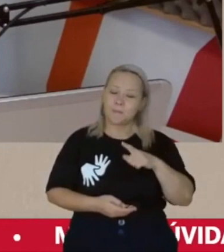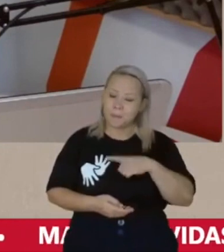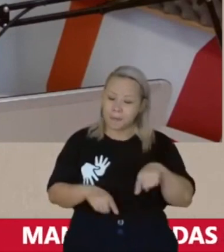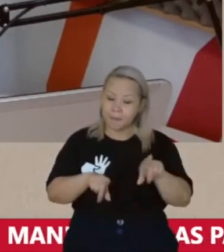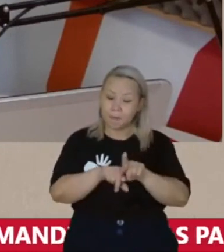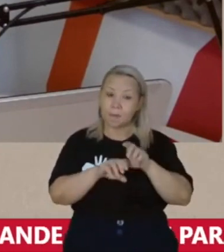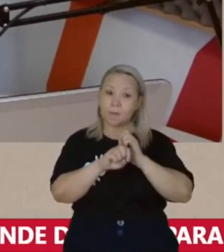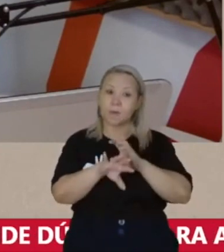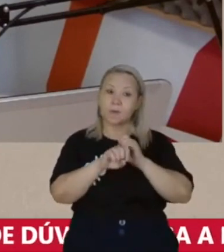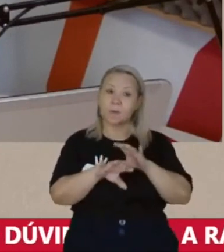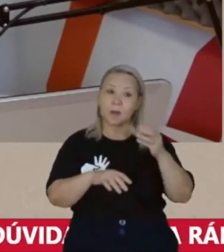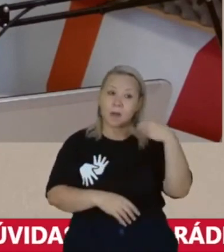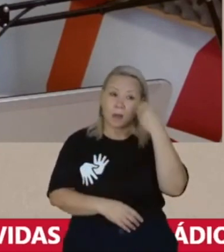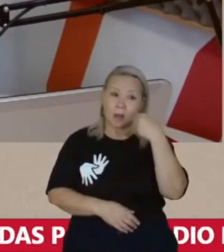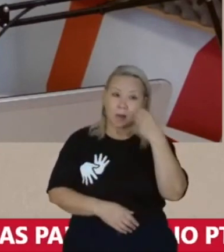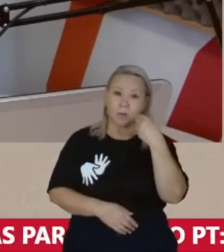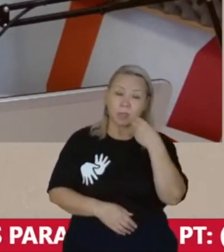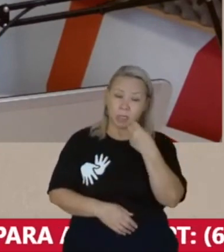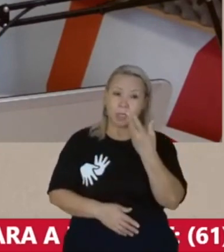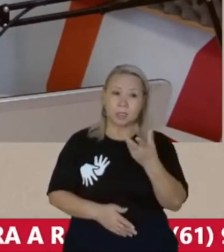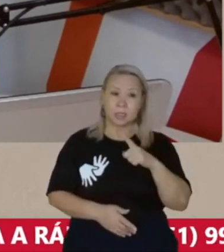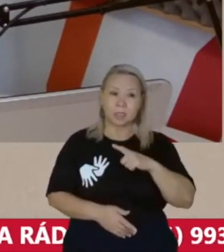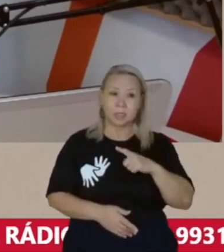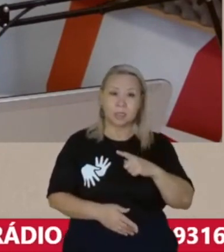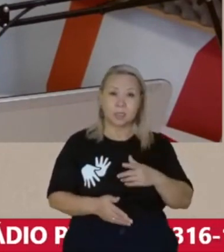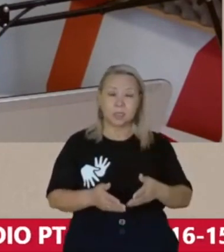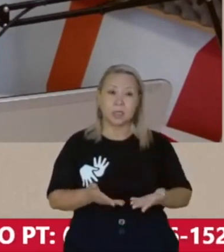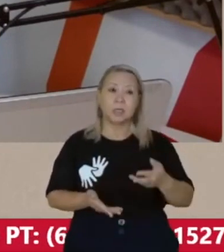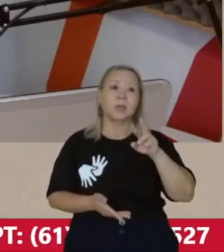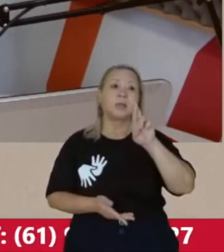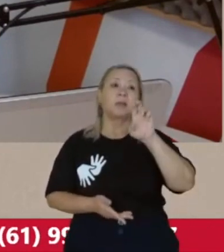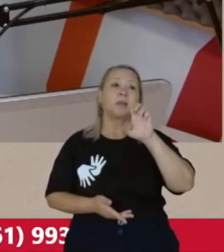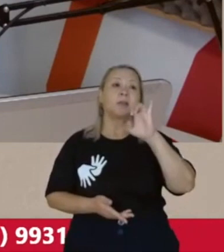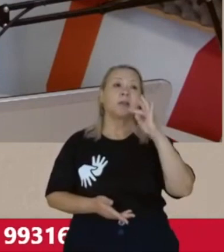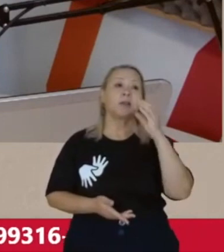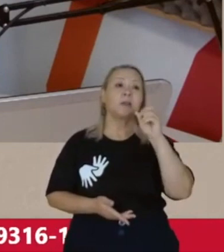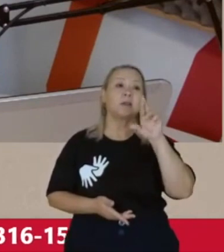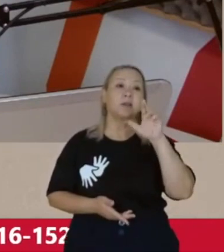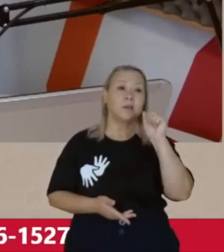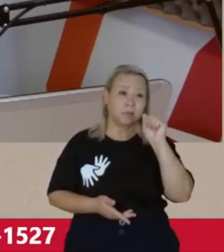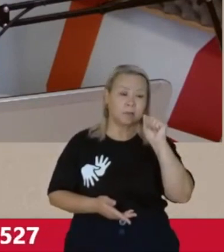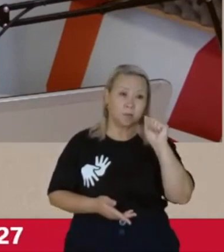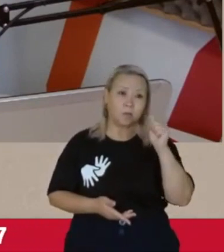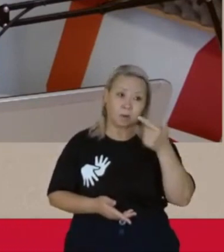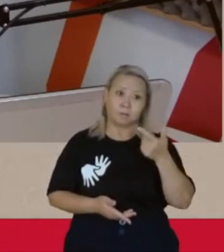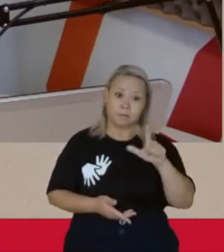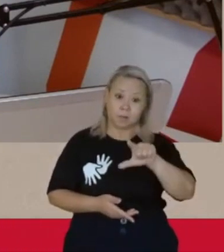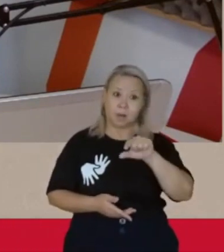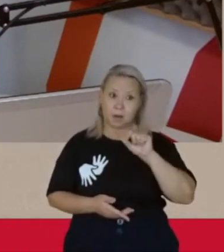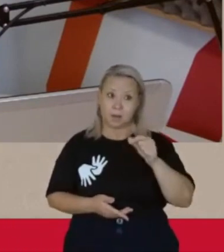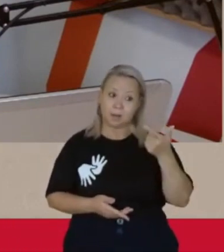na educação, a experiência de ter sido dirigente. Eu fui reitora, eleita e reeleita de uma universidade